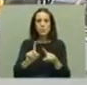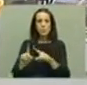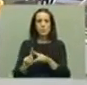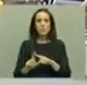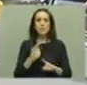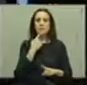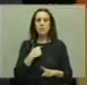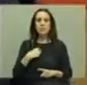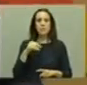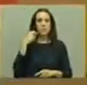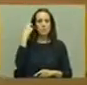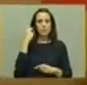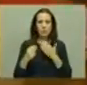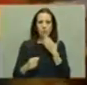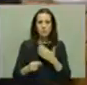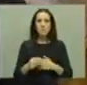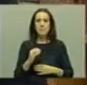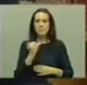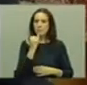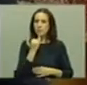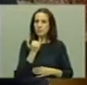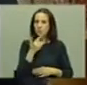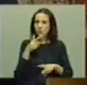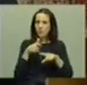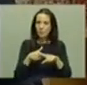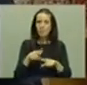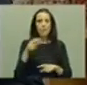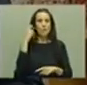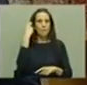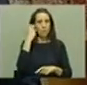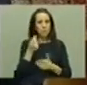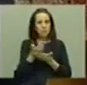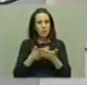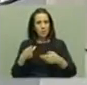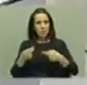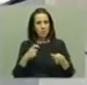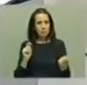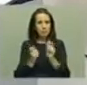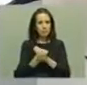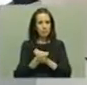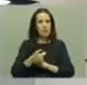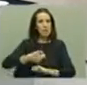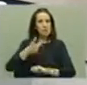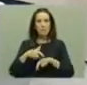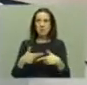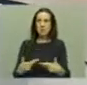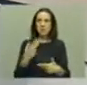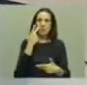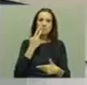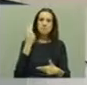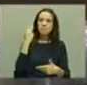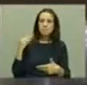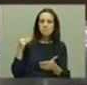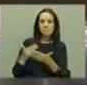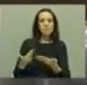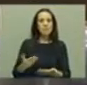que o fundão, deixe-me só interrompê-lo, o fundão tem-se reinventado no seu tecido económico, quais são hoje as grandes particularidades do fundão? Vive